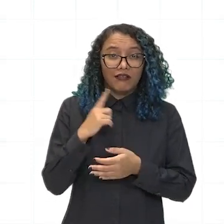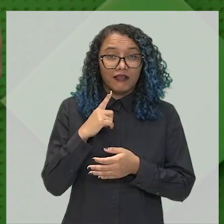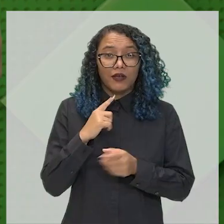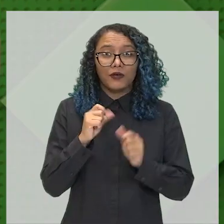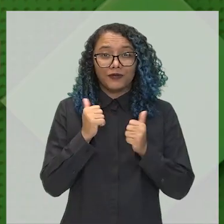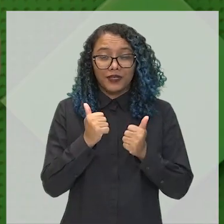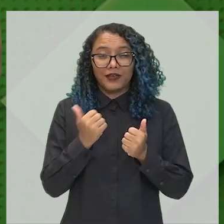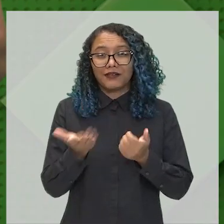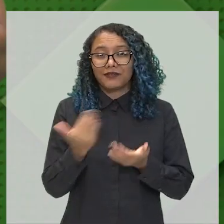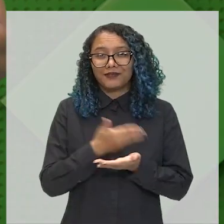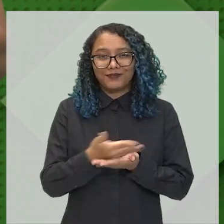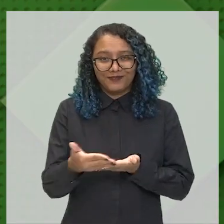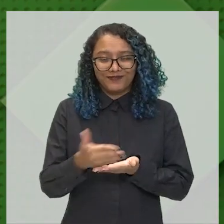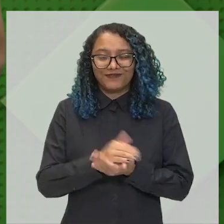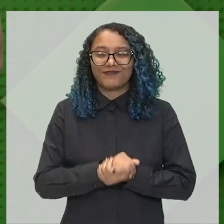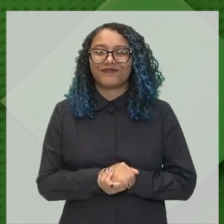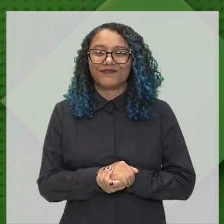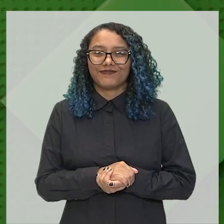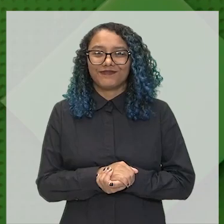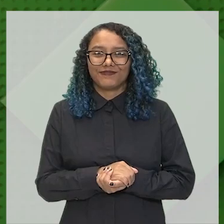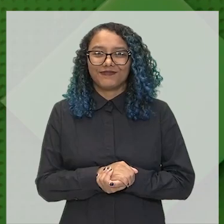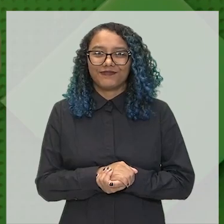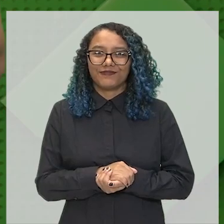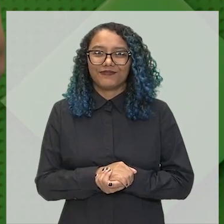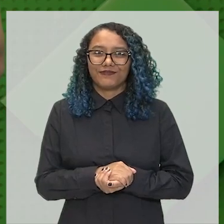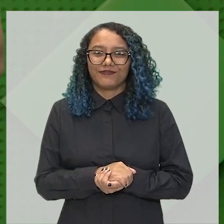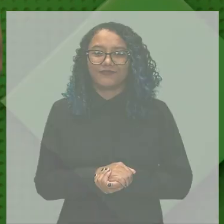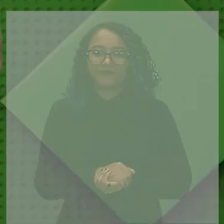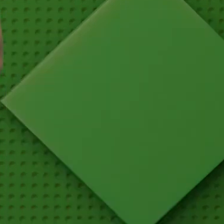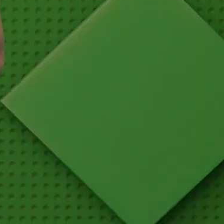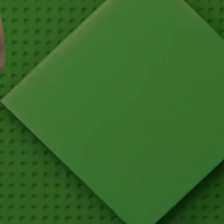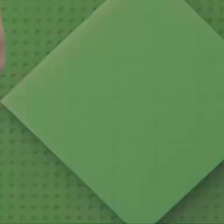caneta e caderno na mão e vamos para a nossa aula.